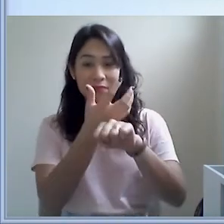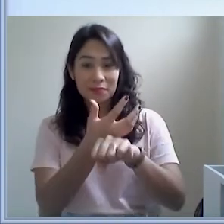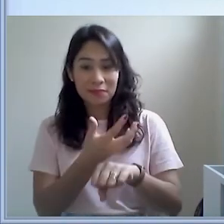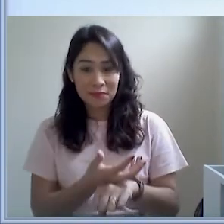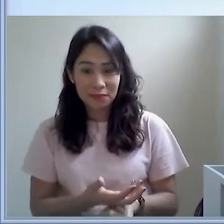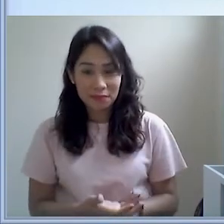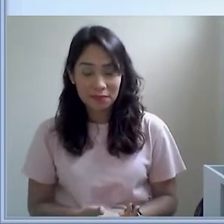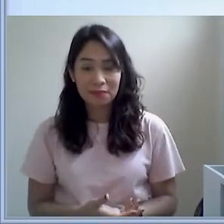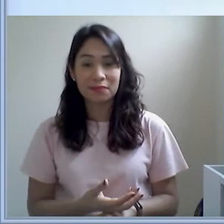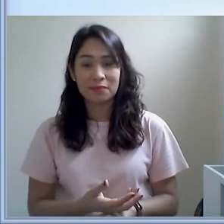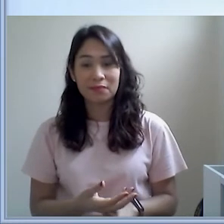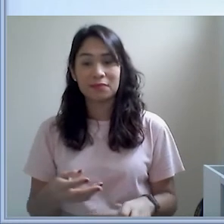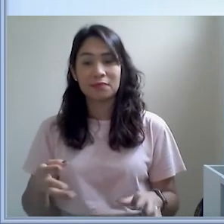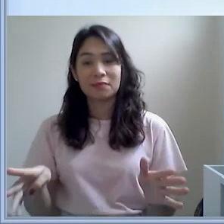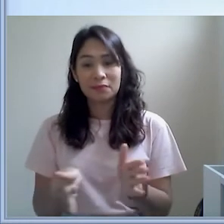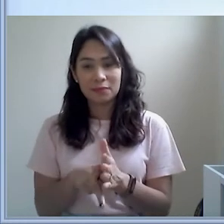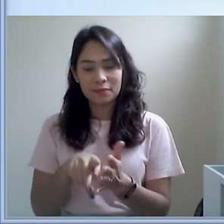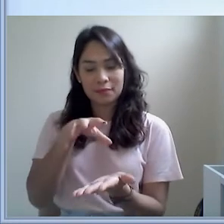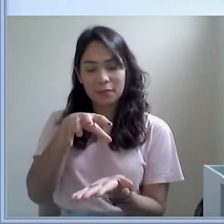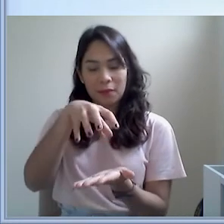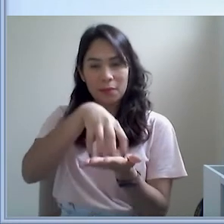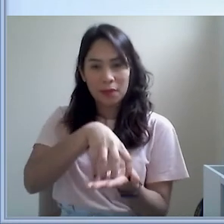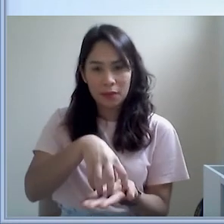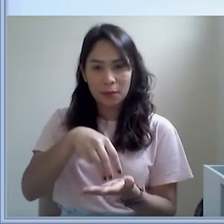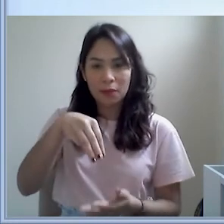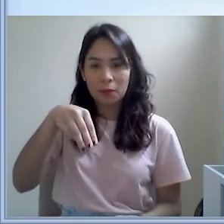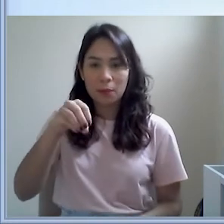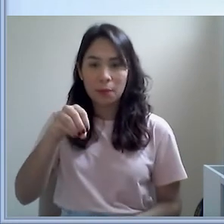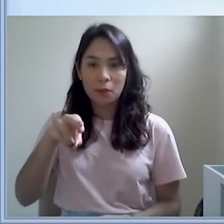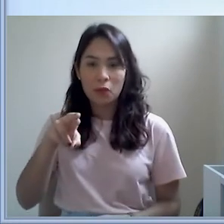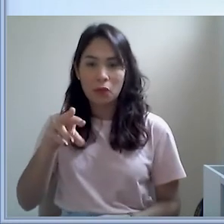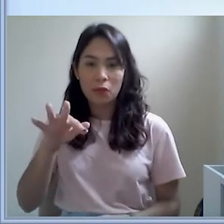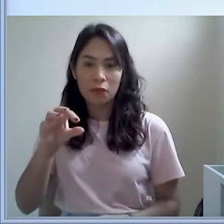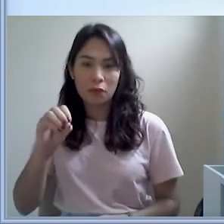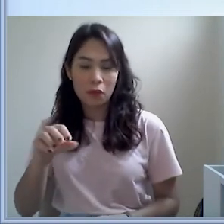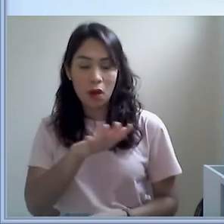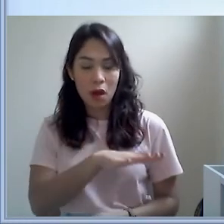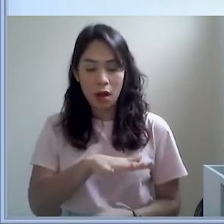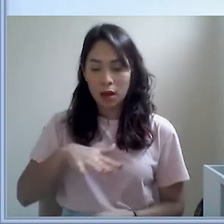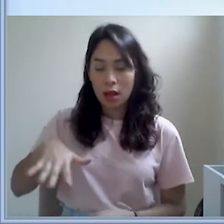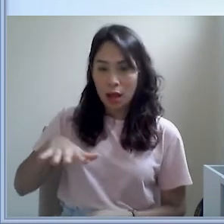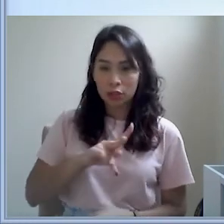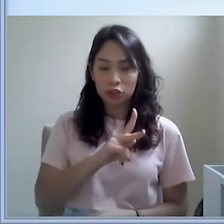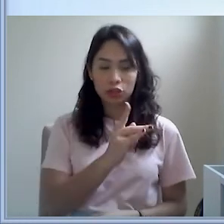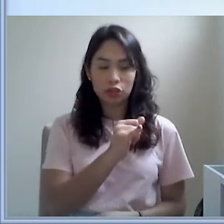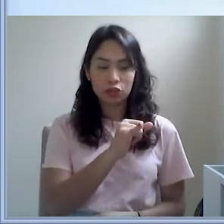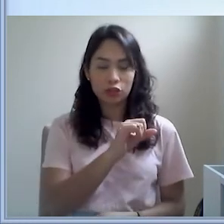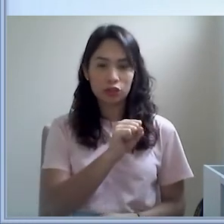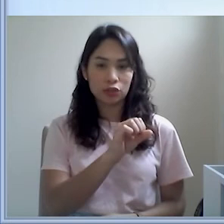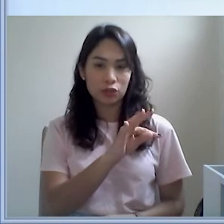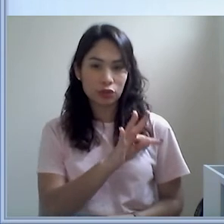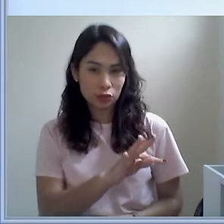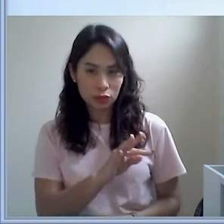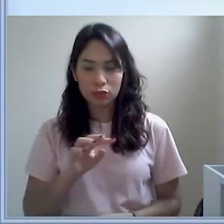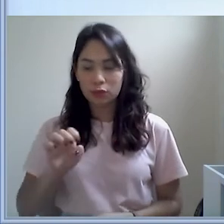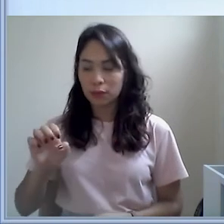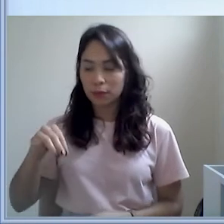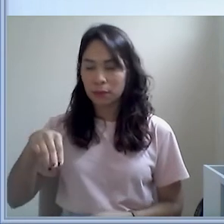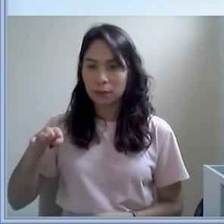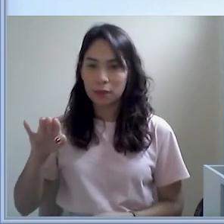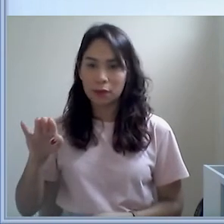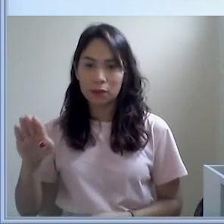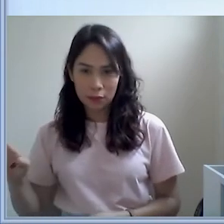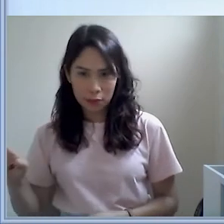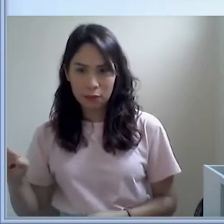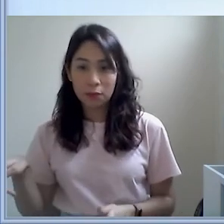pelo Departamento de Morfologia, na área de Histologia e Embriologia, para os cursos de graduação do Centro